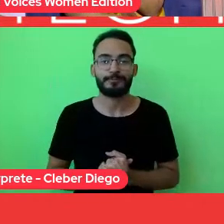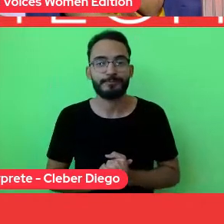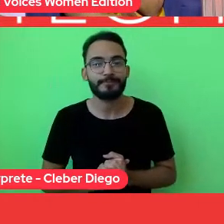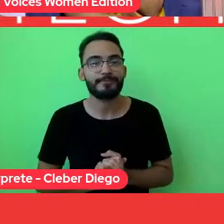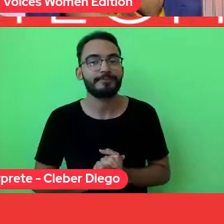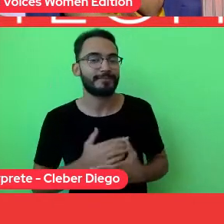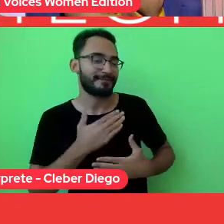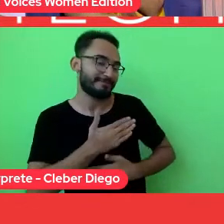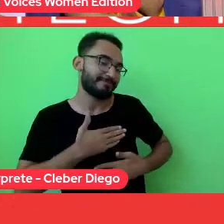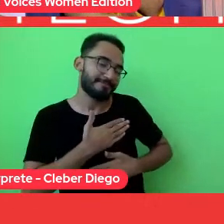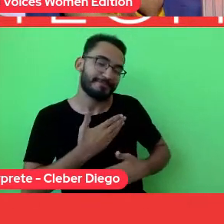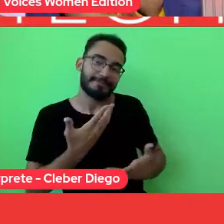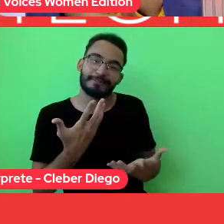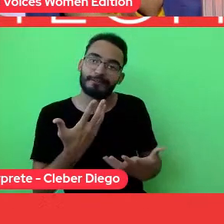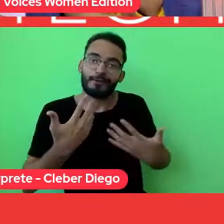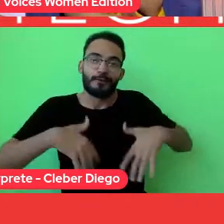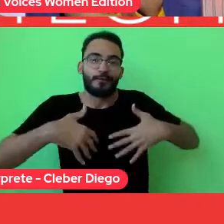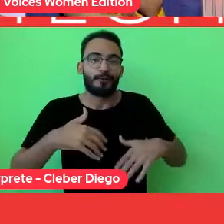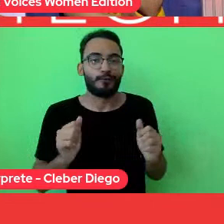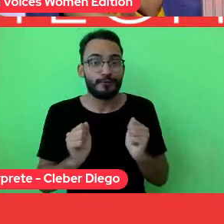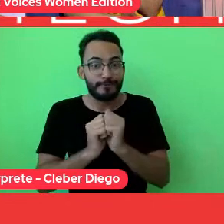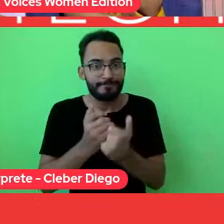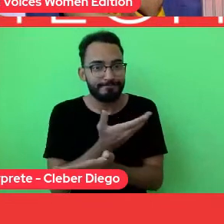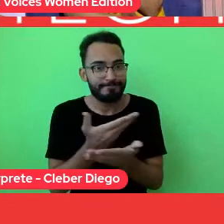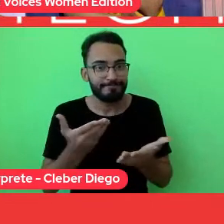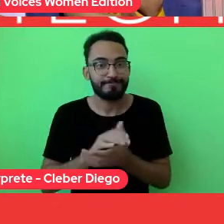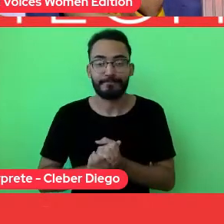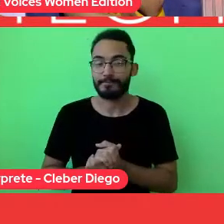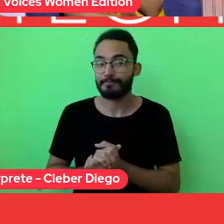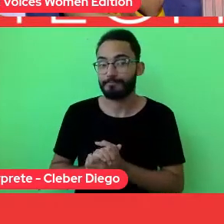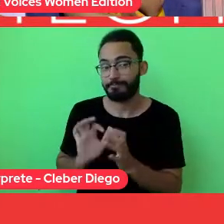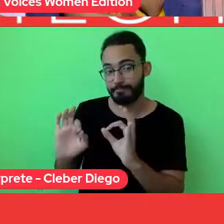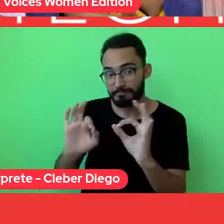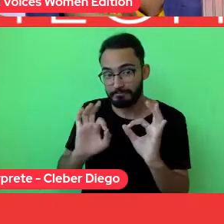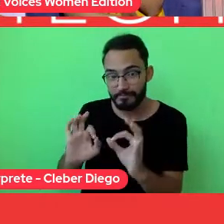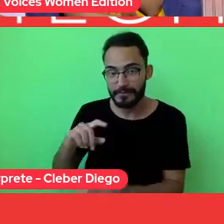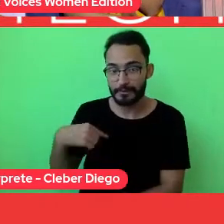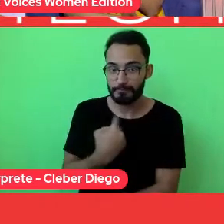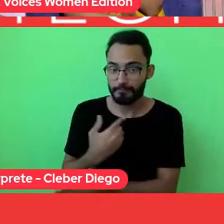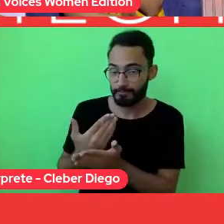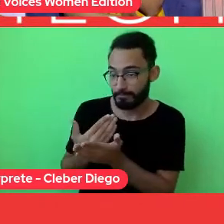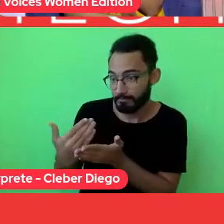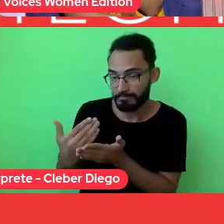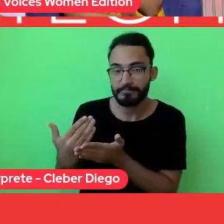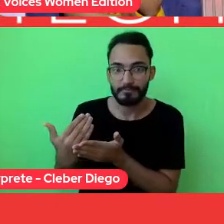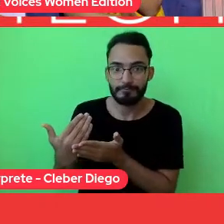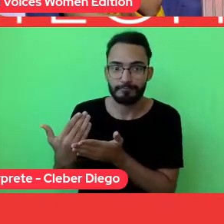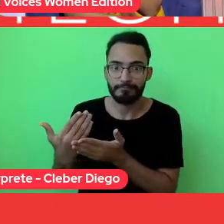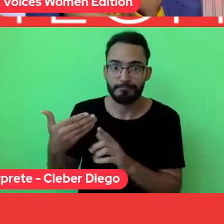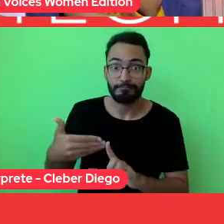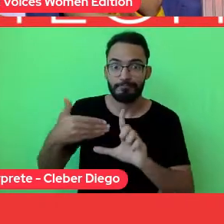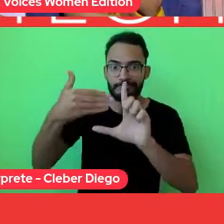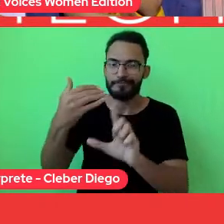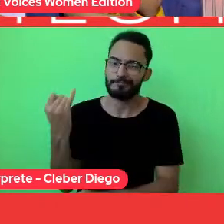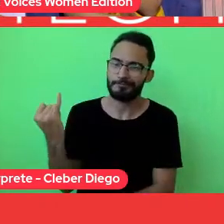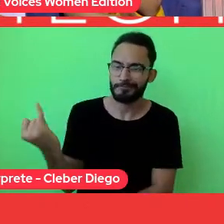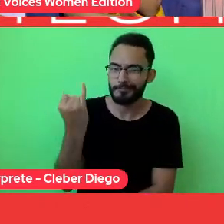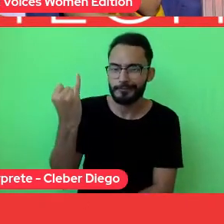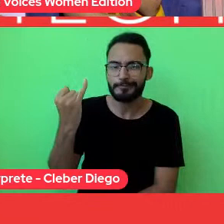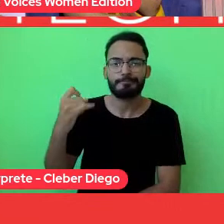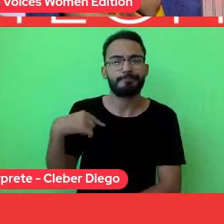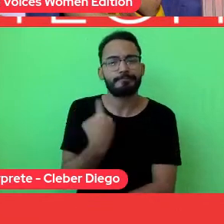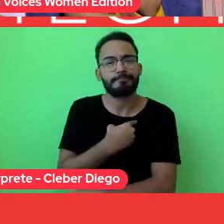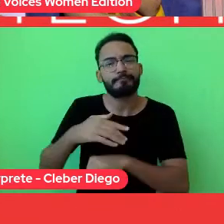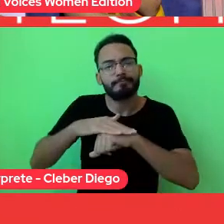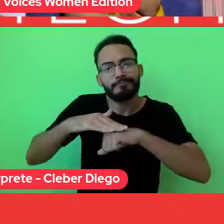vocês aqui com a gente. Bom, para a gente iniciar, então, esse painel tão importante, a gente vai falar sobre a importância, né, das